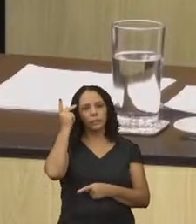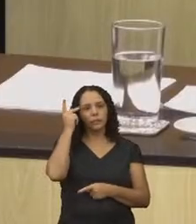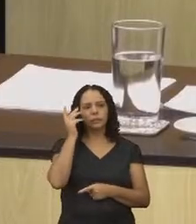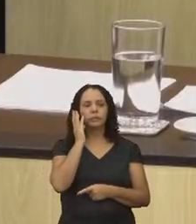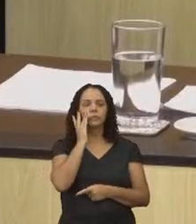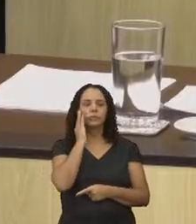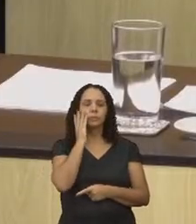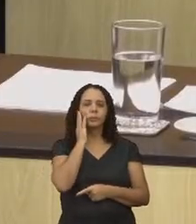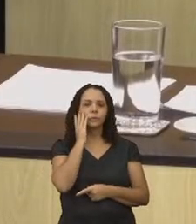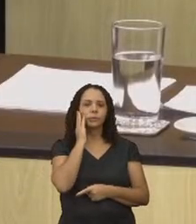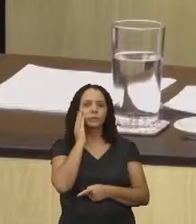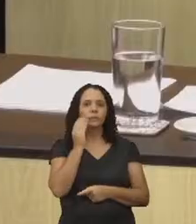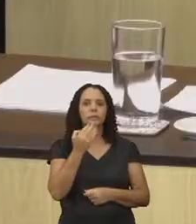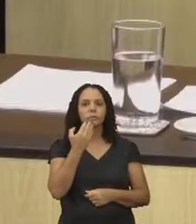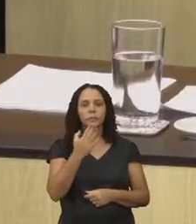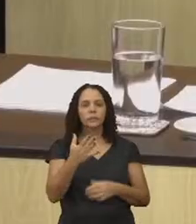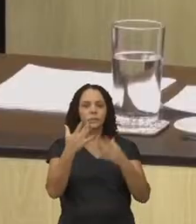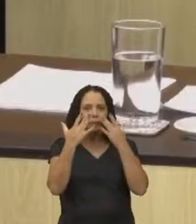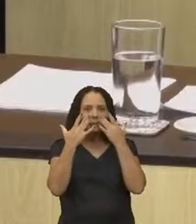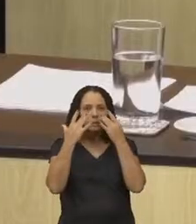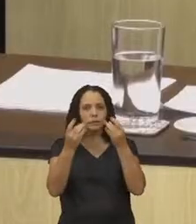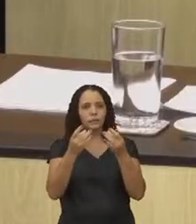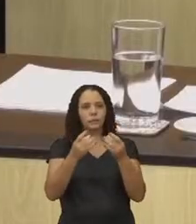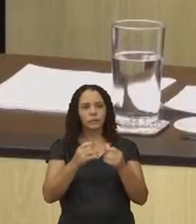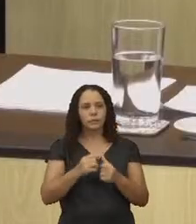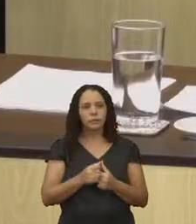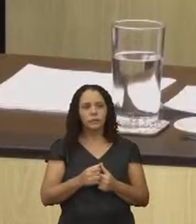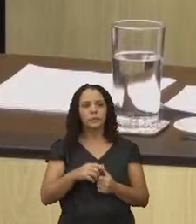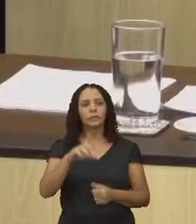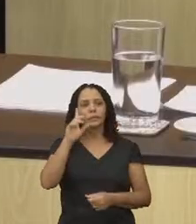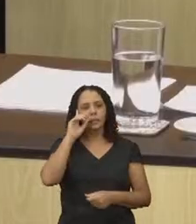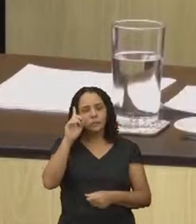moradores de Jacareí, São Paulo, que na data de